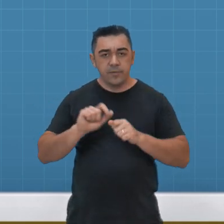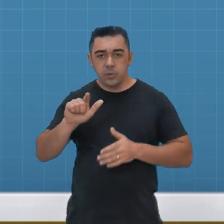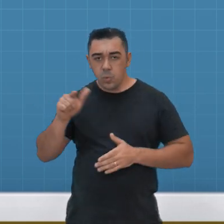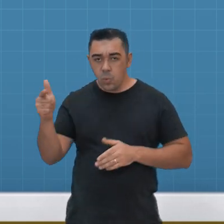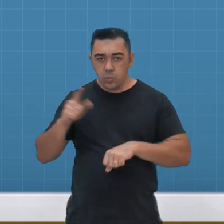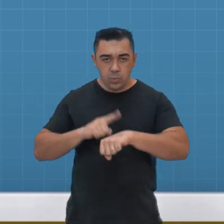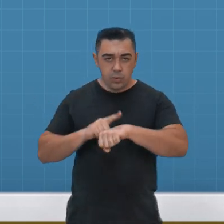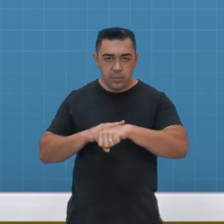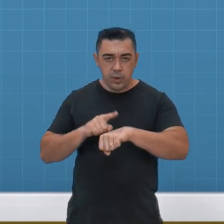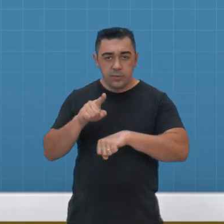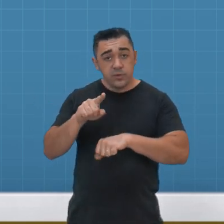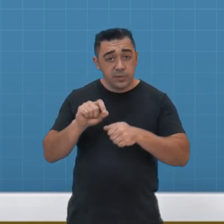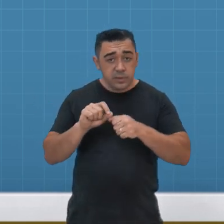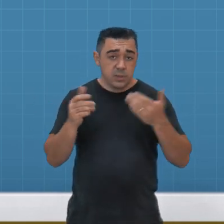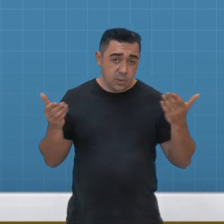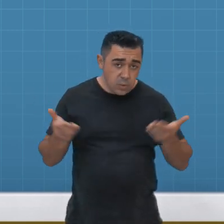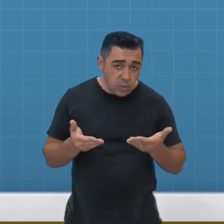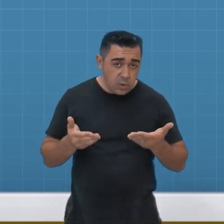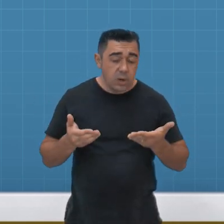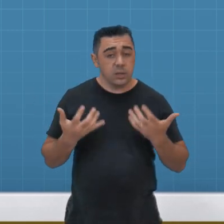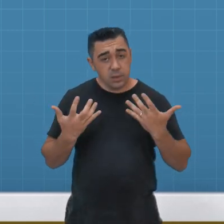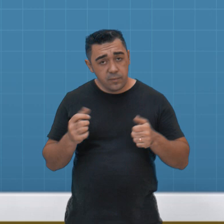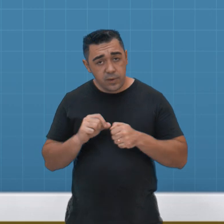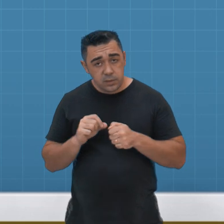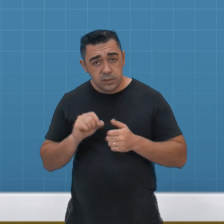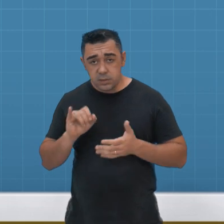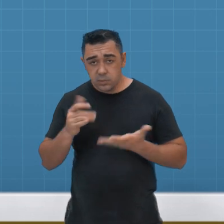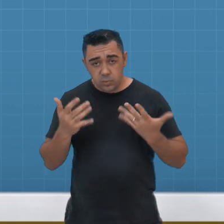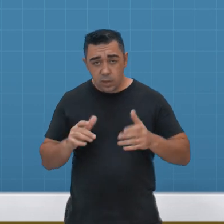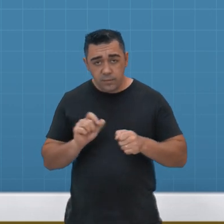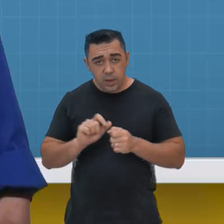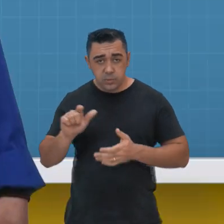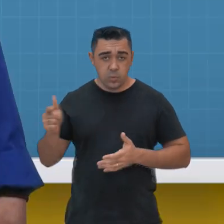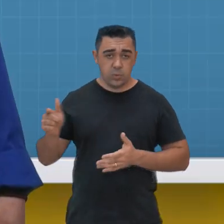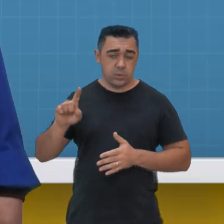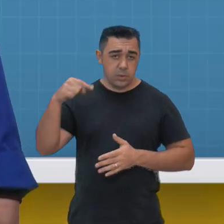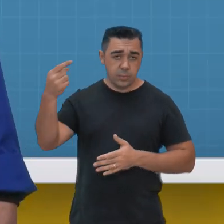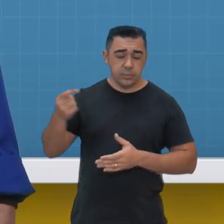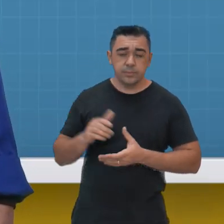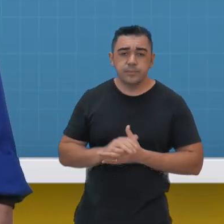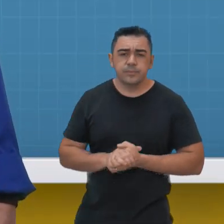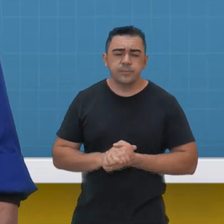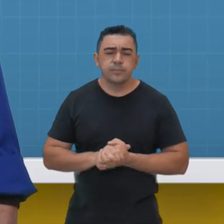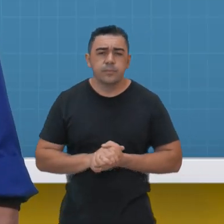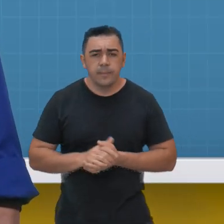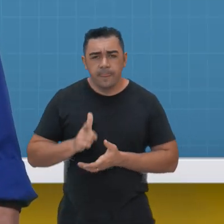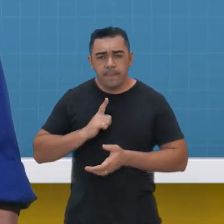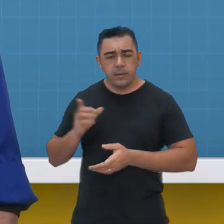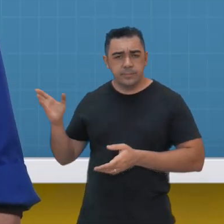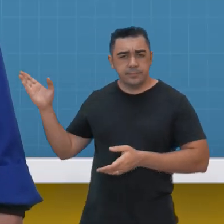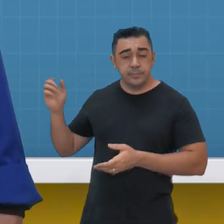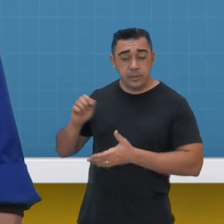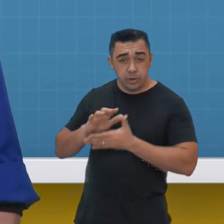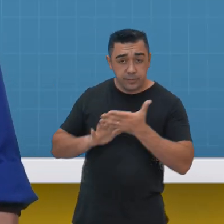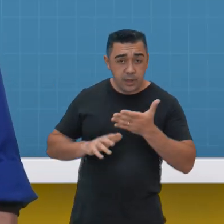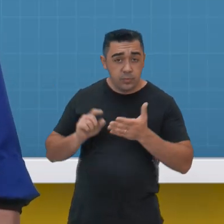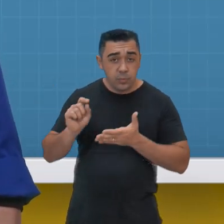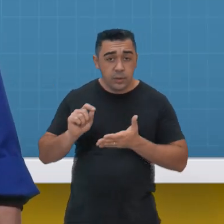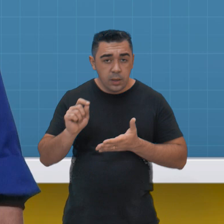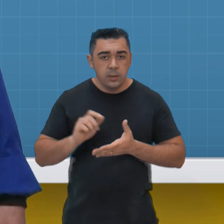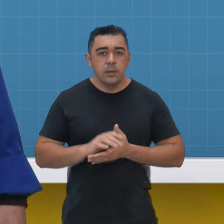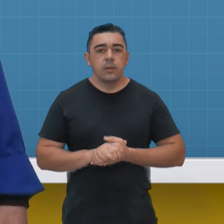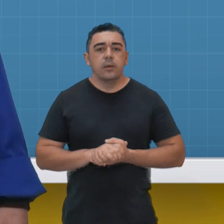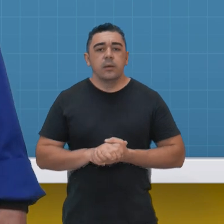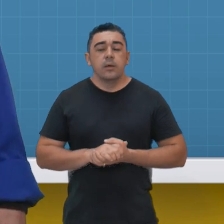outro momento. Se você quiser fazer, você faz. Se não, não. Qual que é, professora? Boa essa atividade, né?